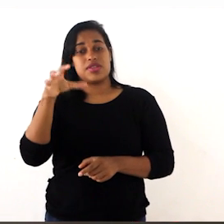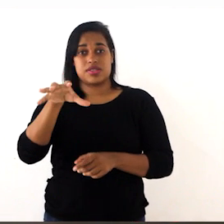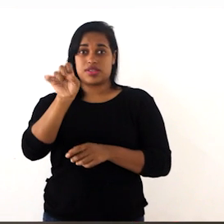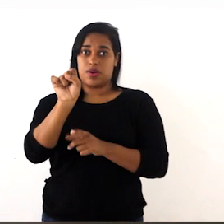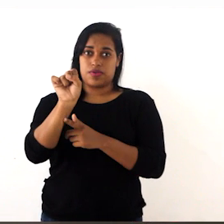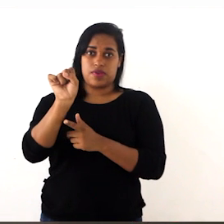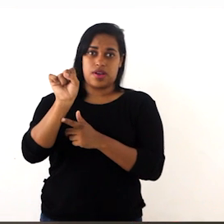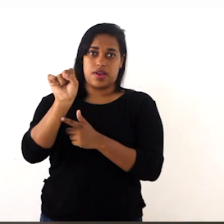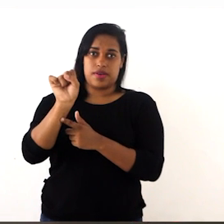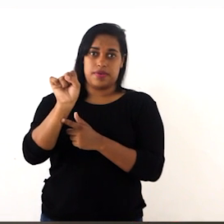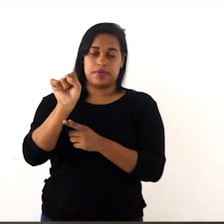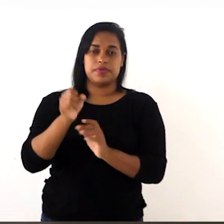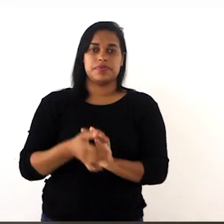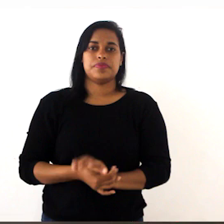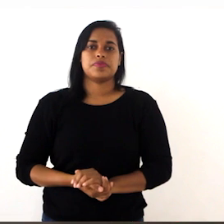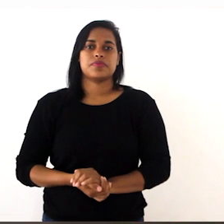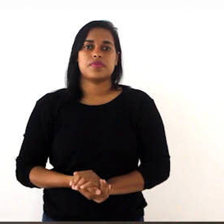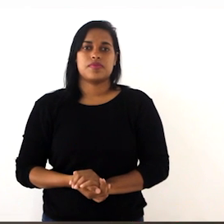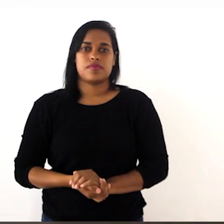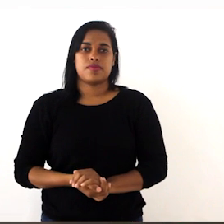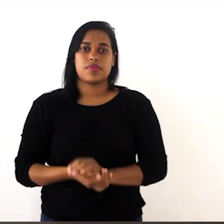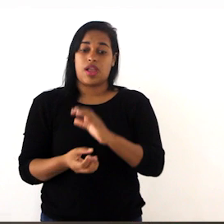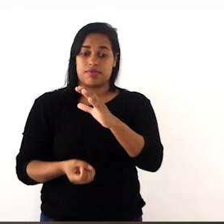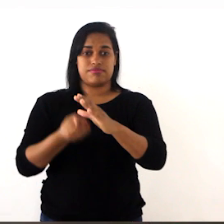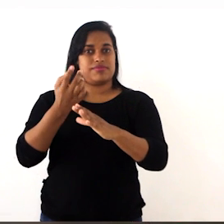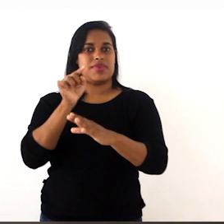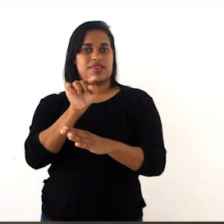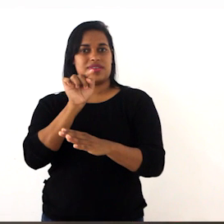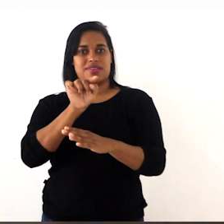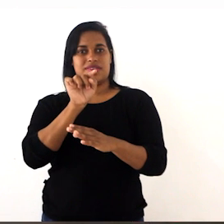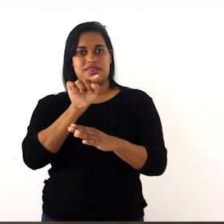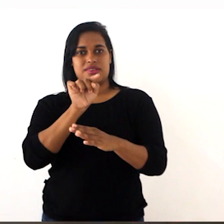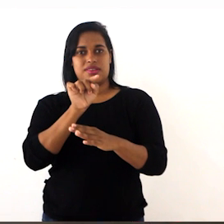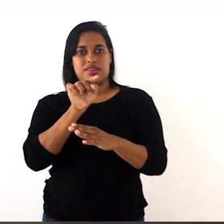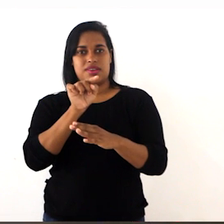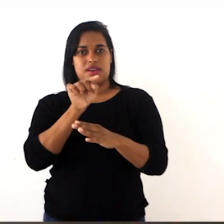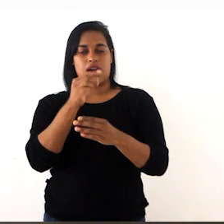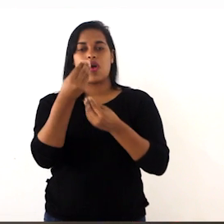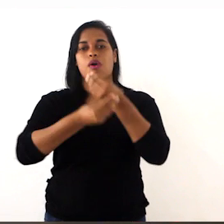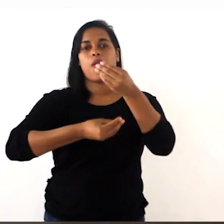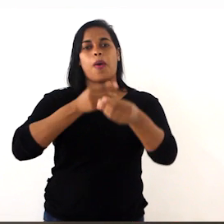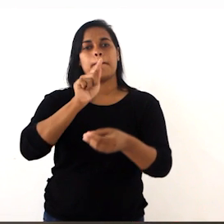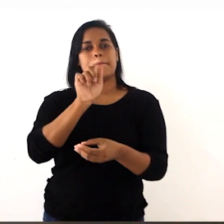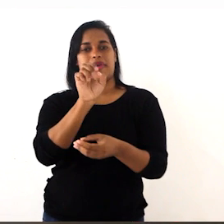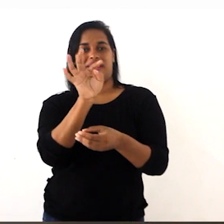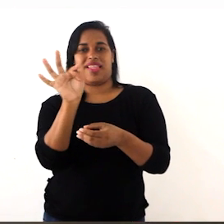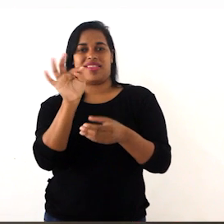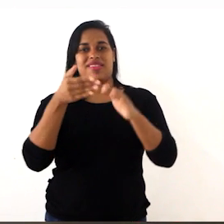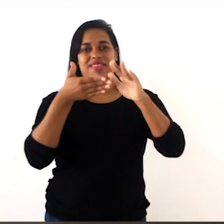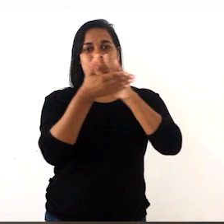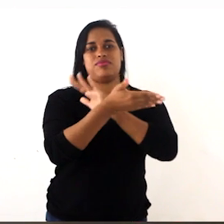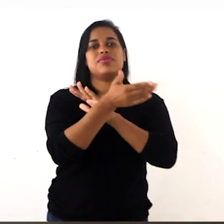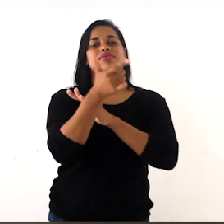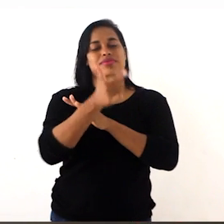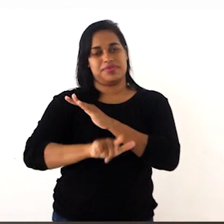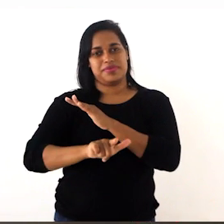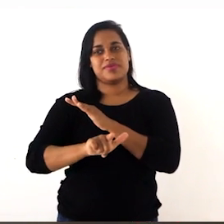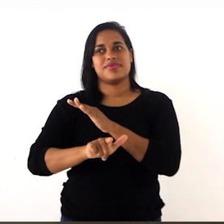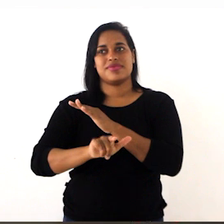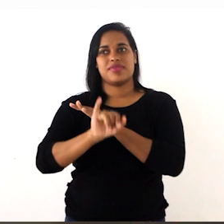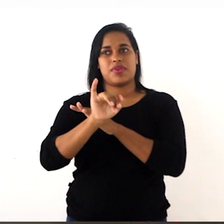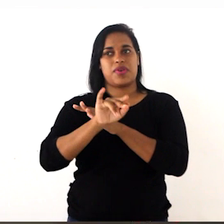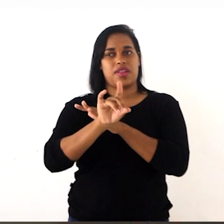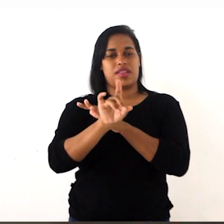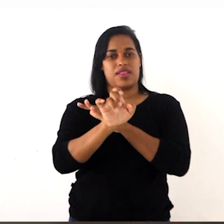salvar. É assim que a gente cria um envio pelo método get. Vamos voltar aqui para o